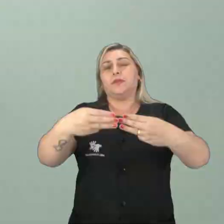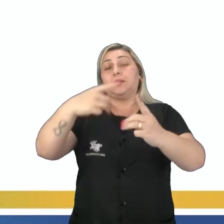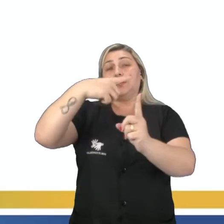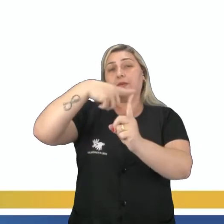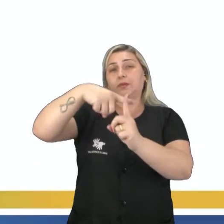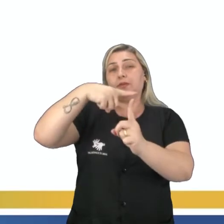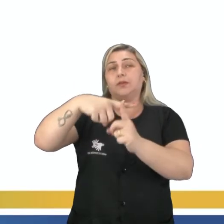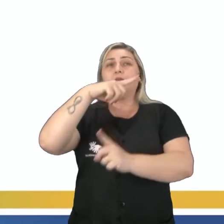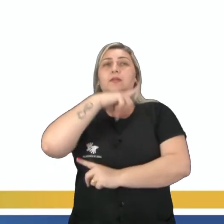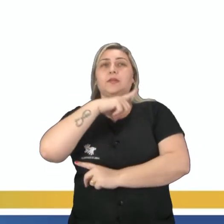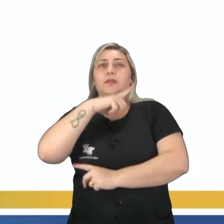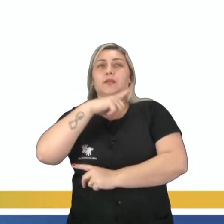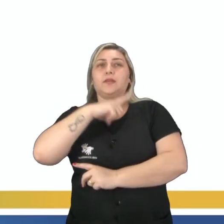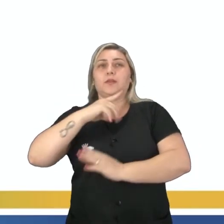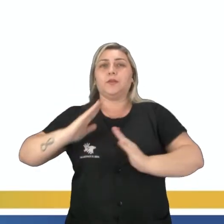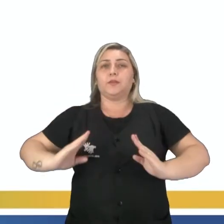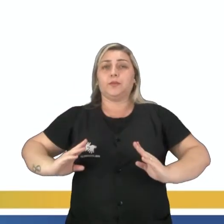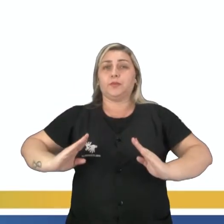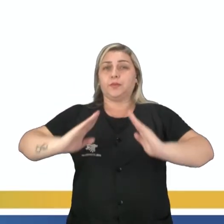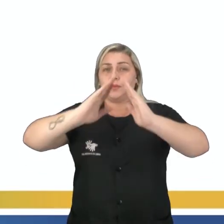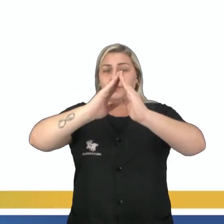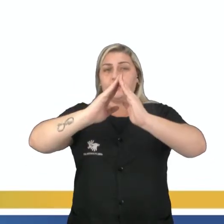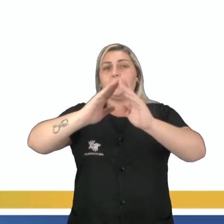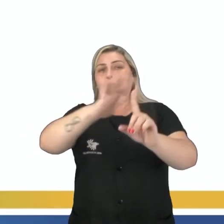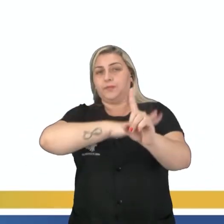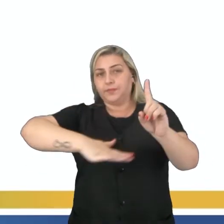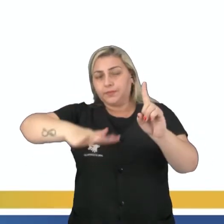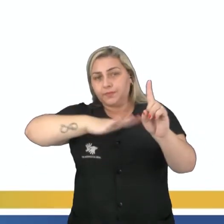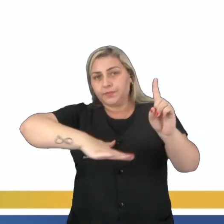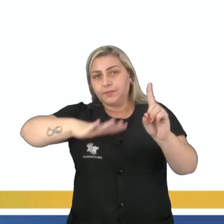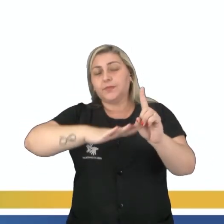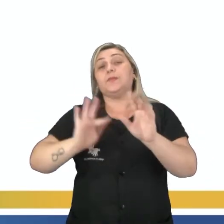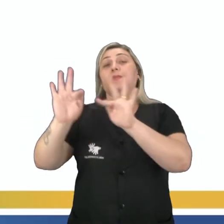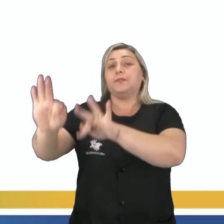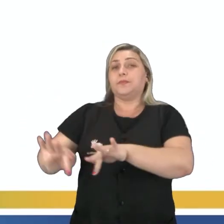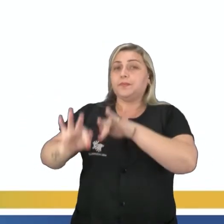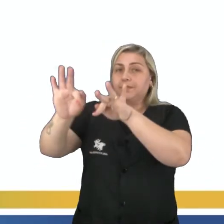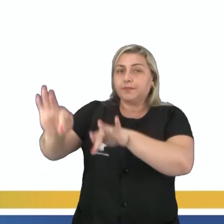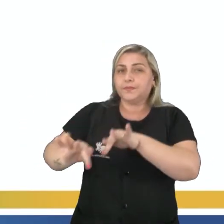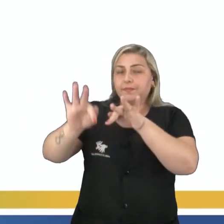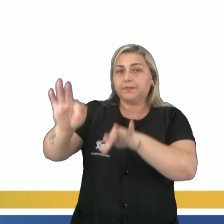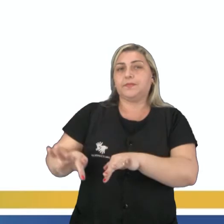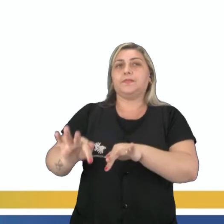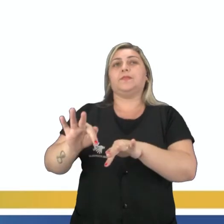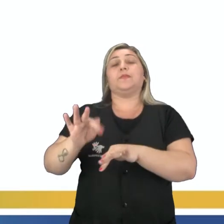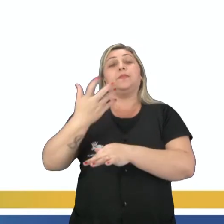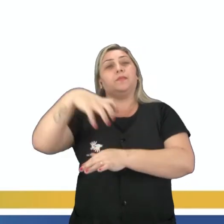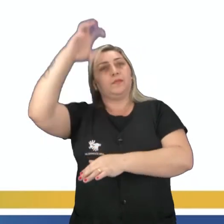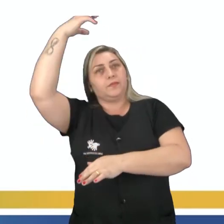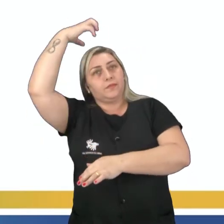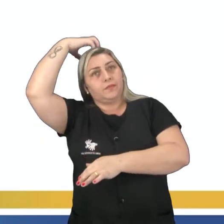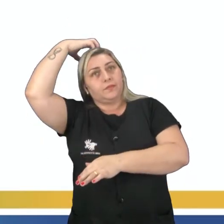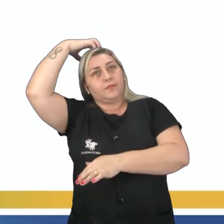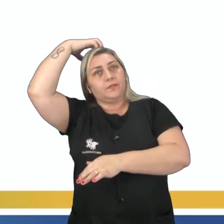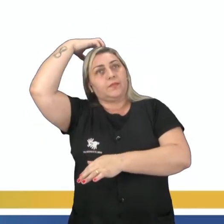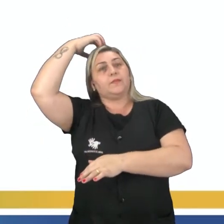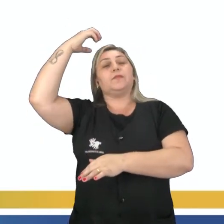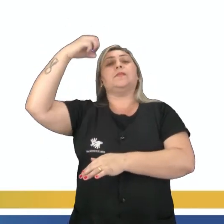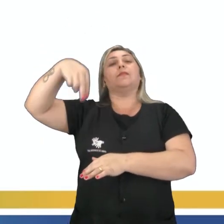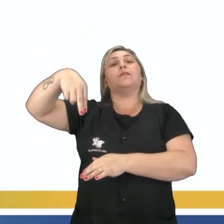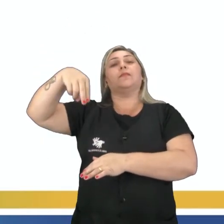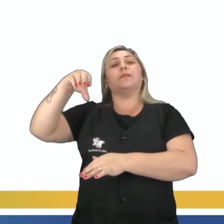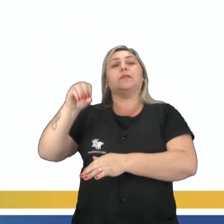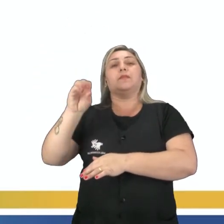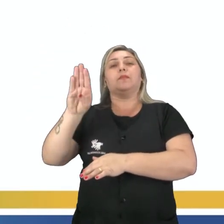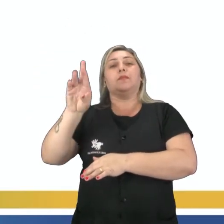Aqui nós vamos ter uma pirâmide social, né, do feudalismo. Tá? Nós vamos ter lá o rei, a nobreza, quem era a